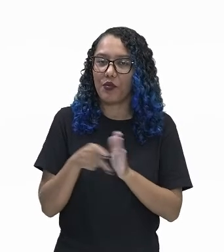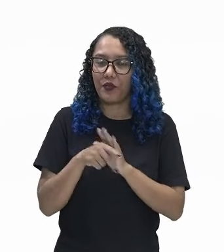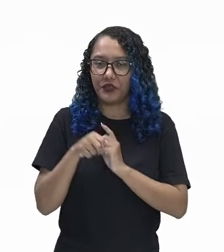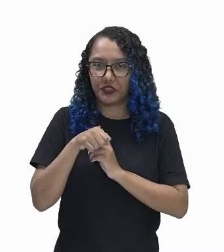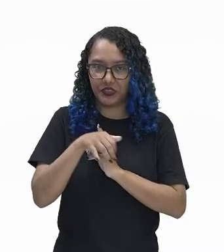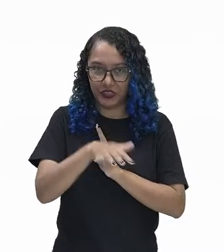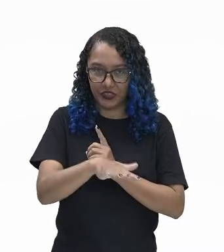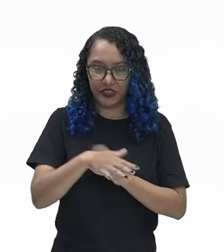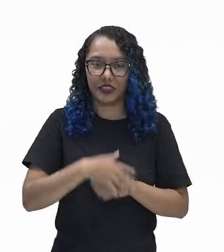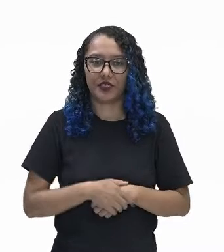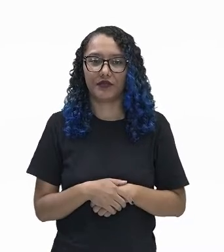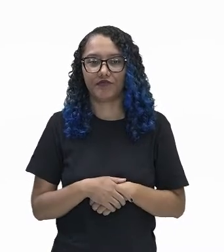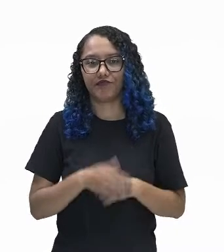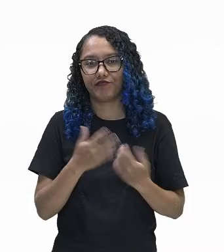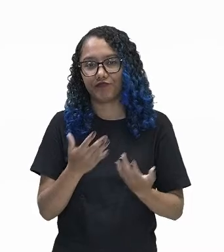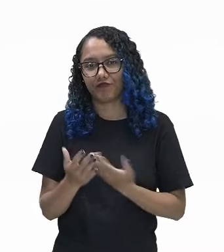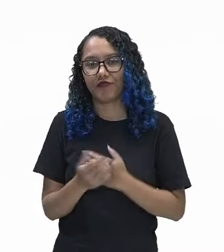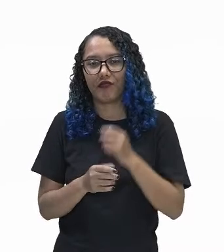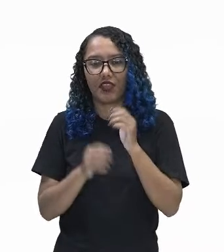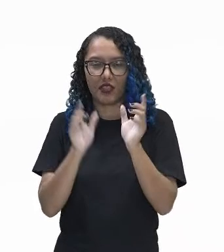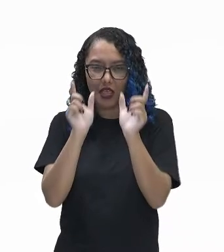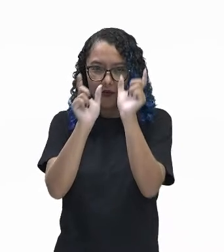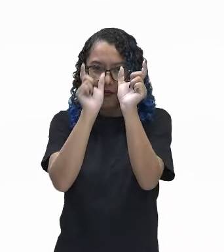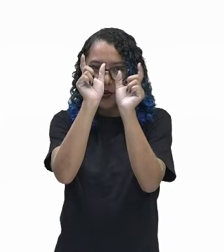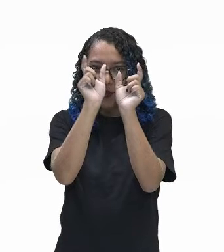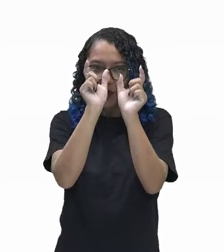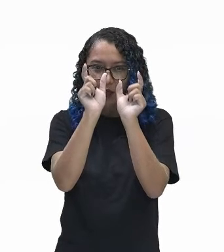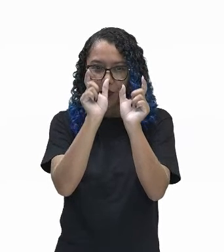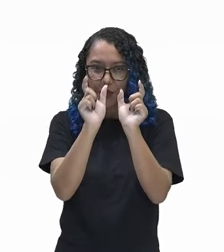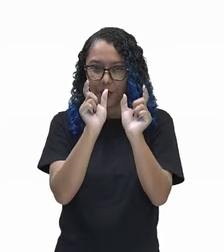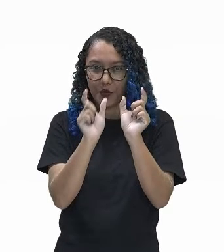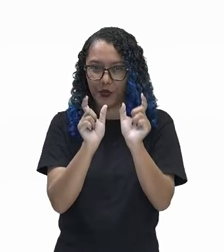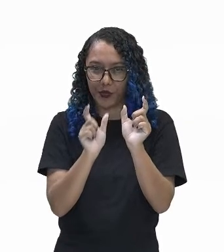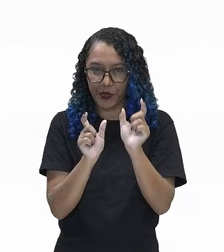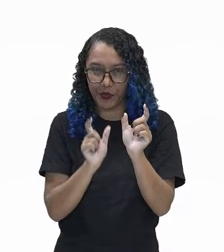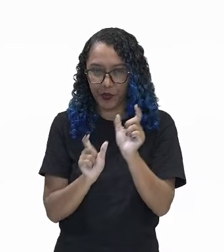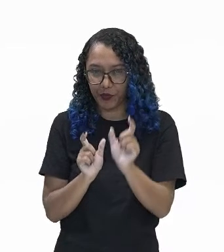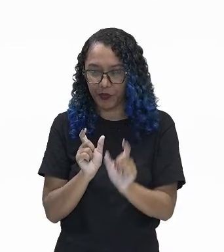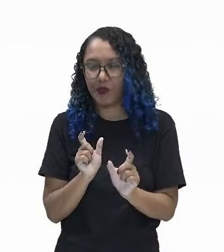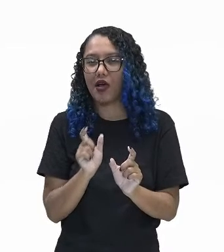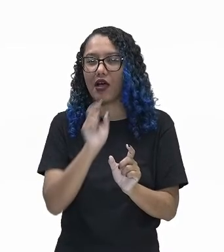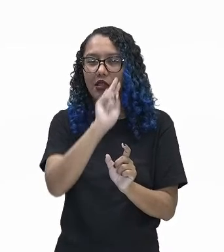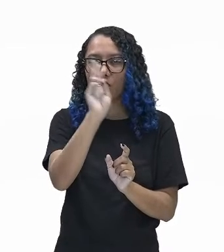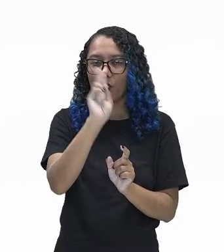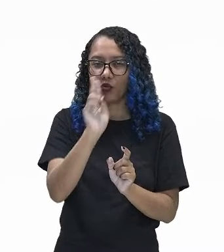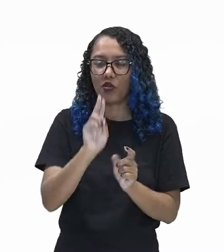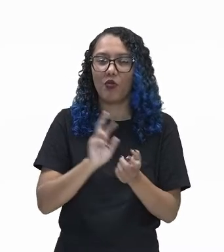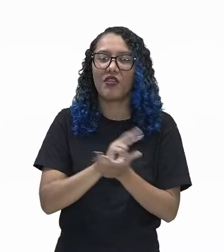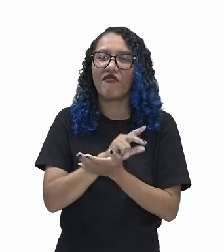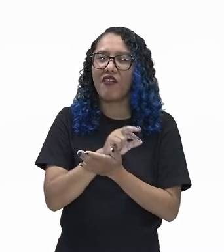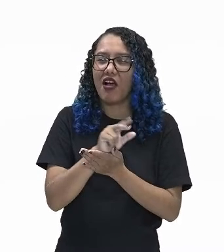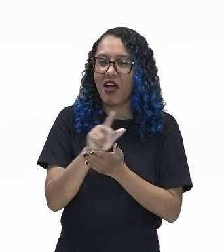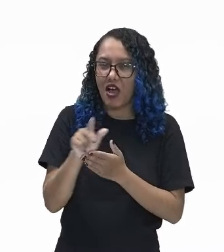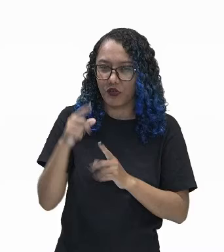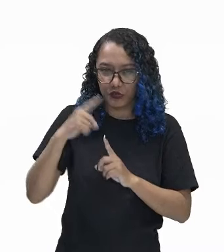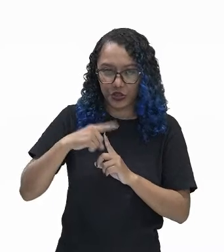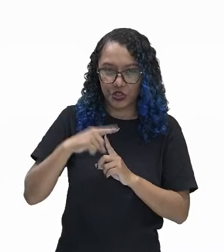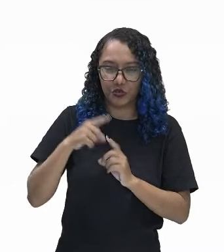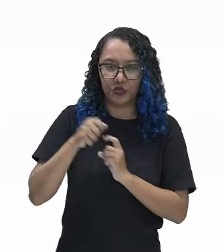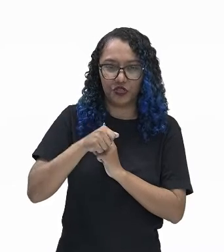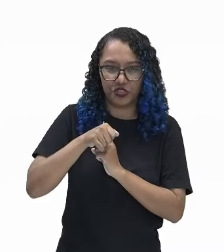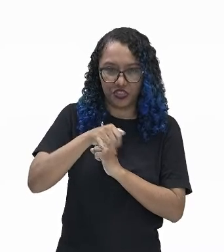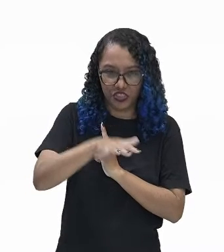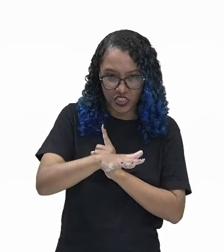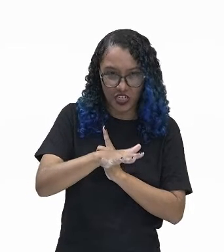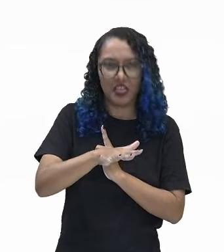gírias. Opaí, valha, é chibata, né? Quem, ó, trem bom, certo?